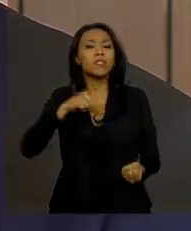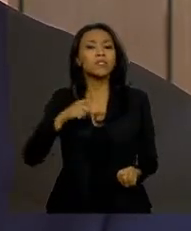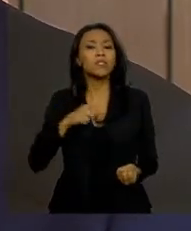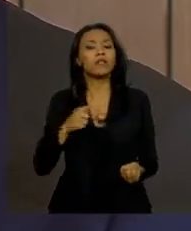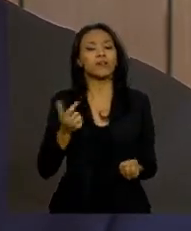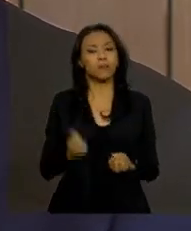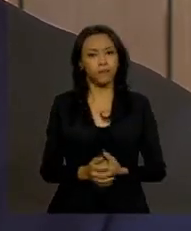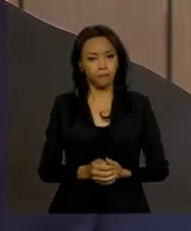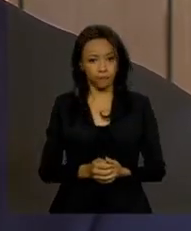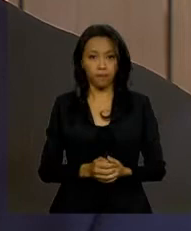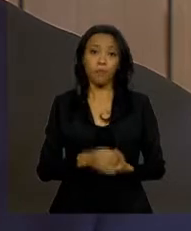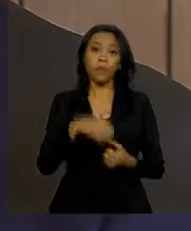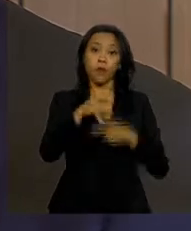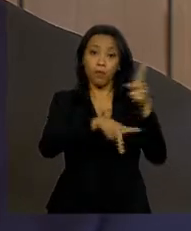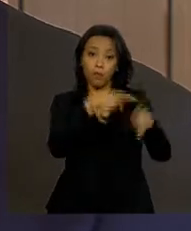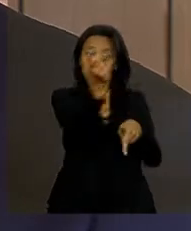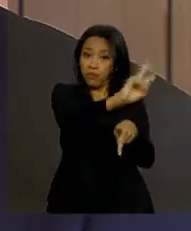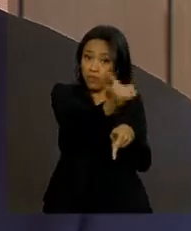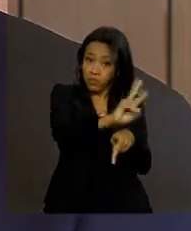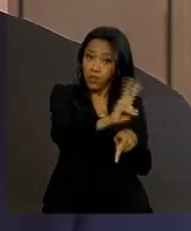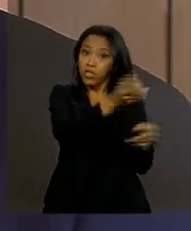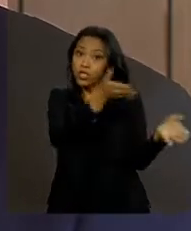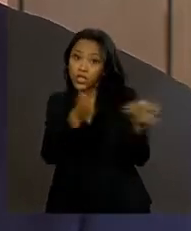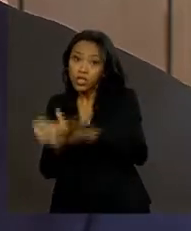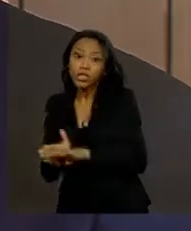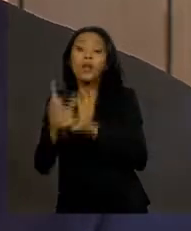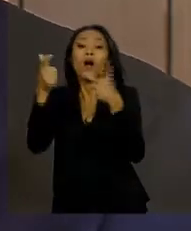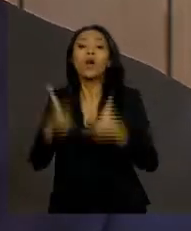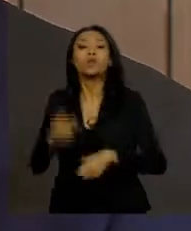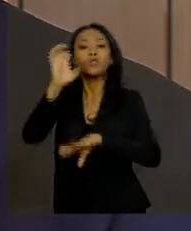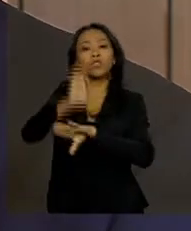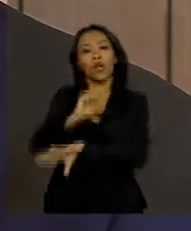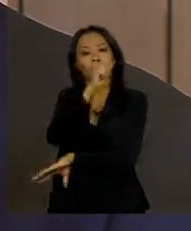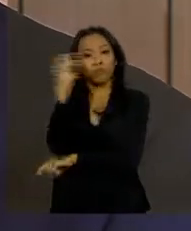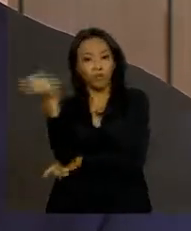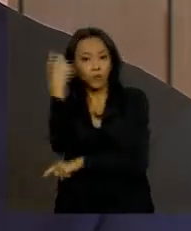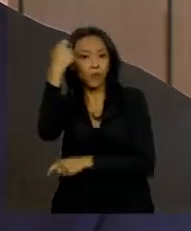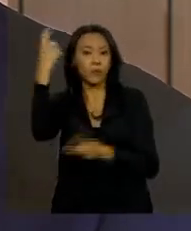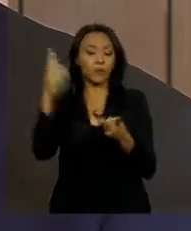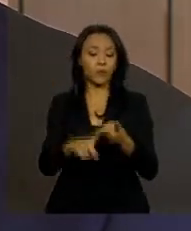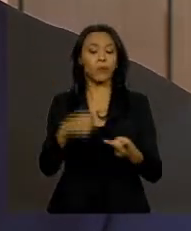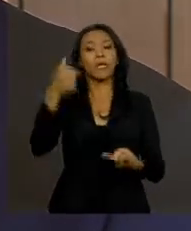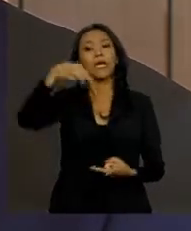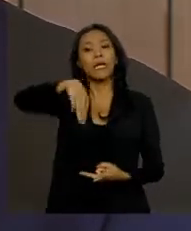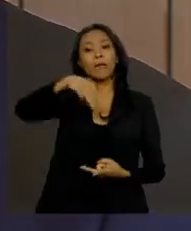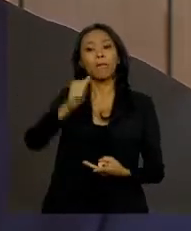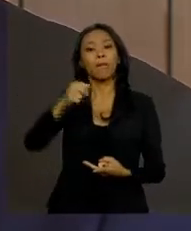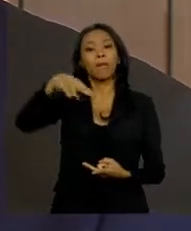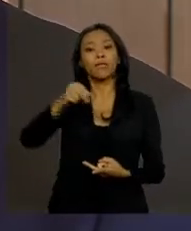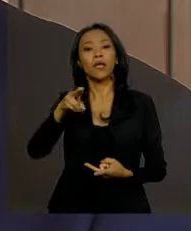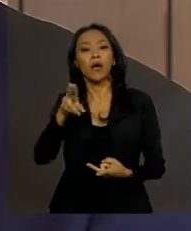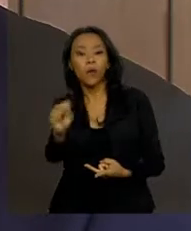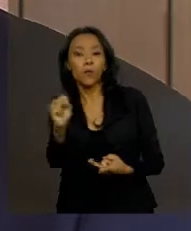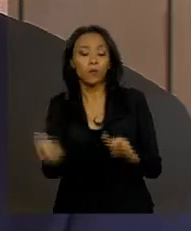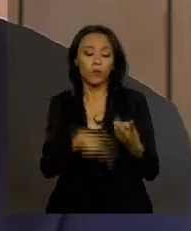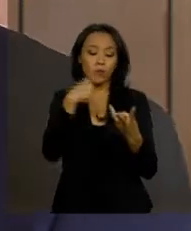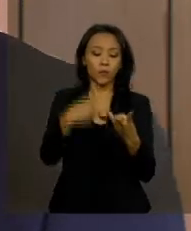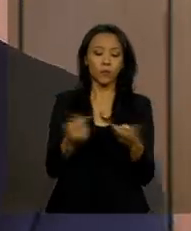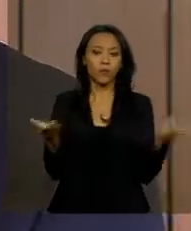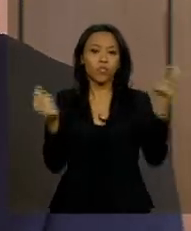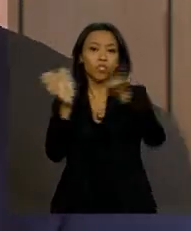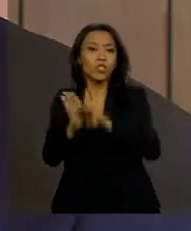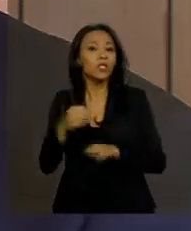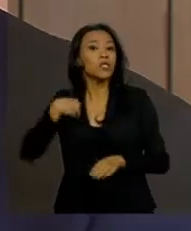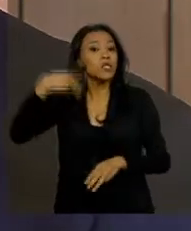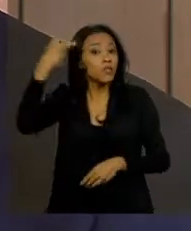es é venezolano chegando no rio grande do sul chegando em manaus chegando em nono em são paulo